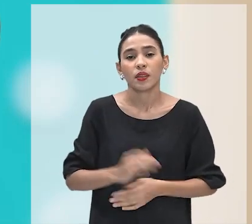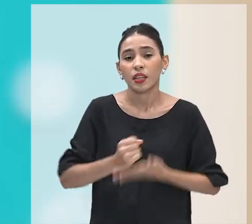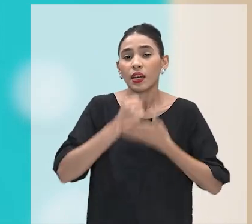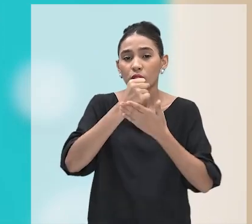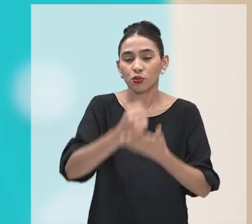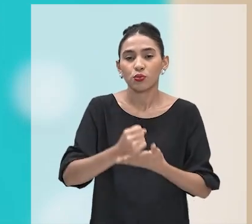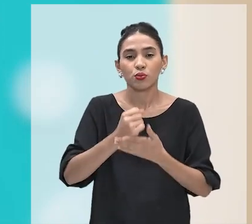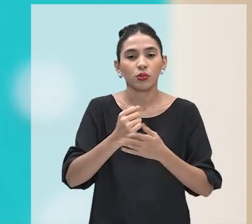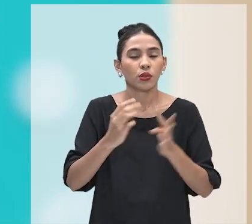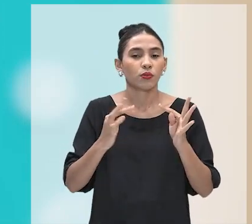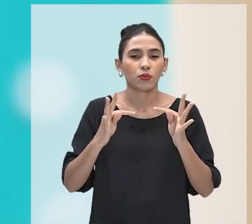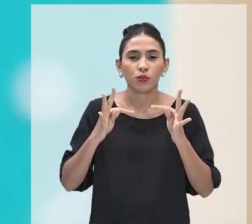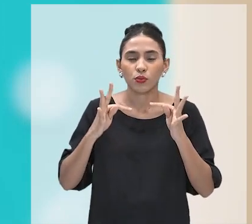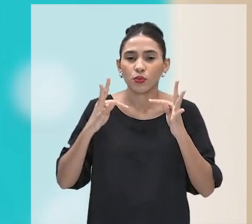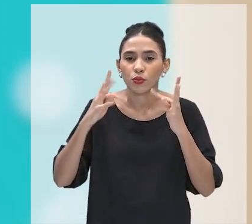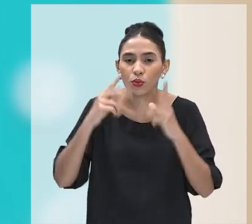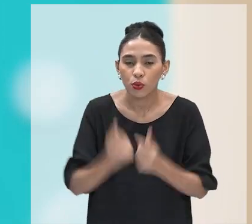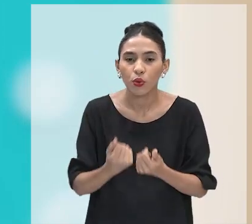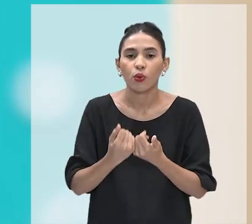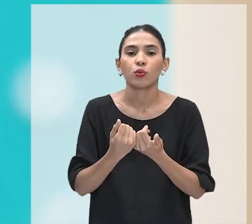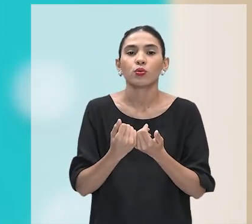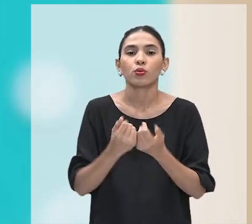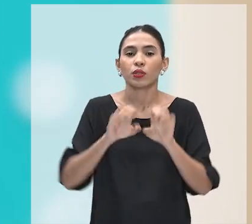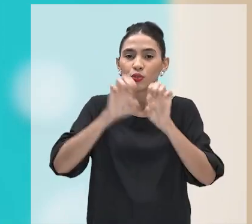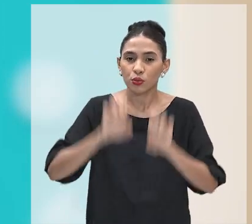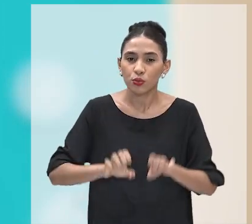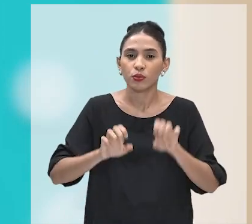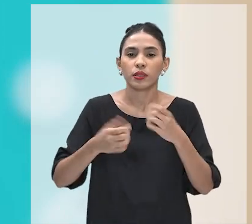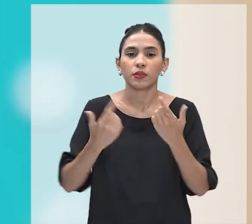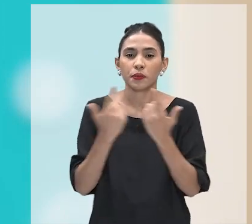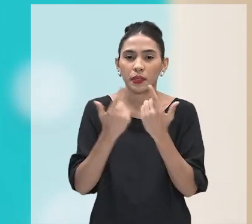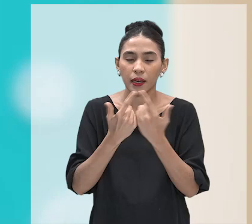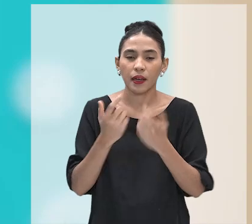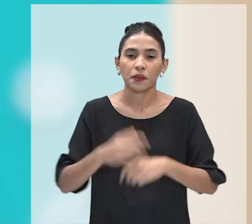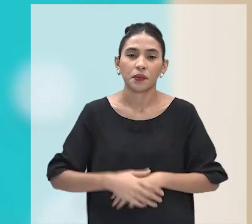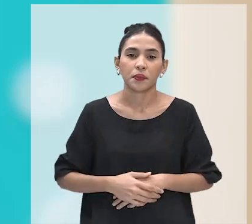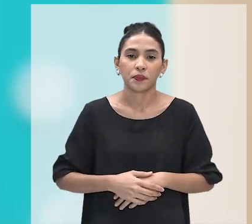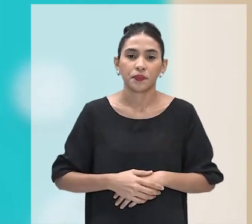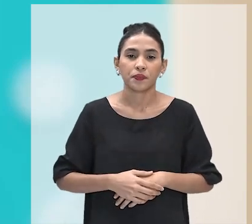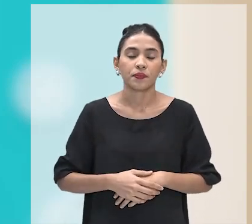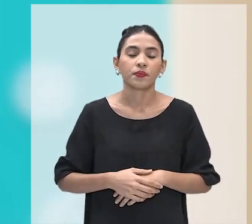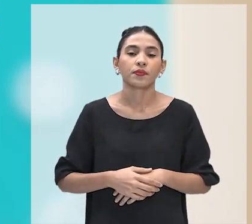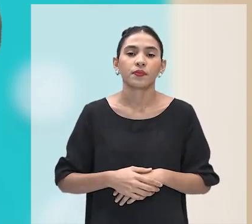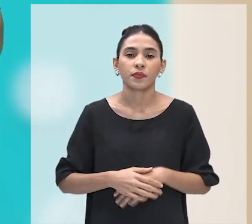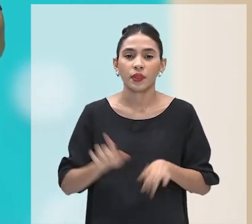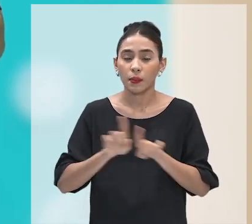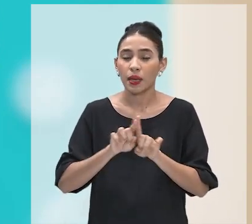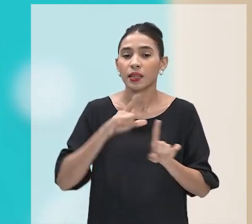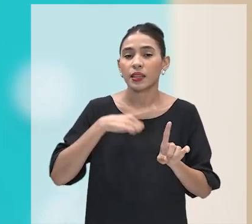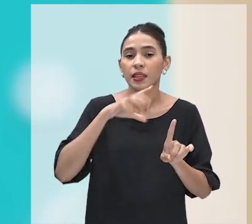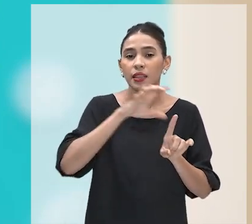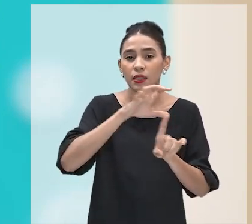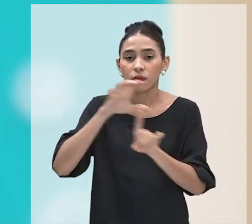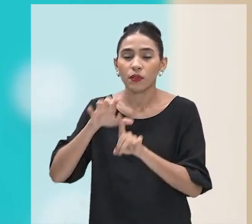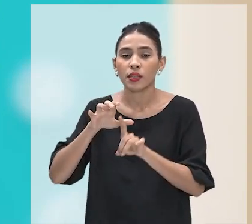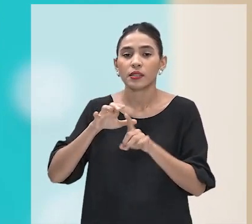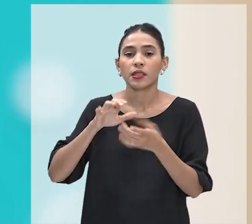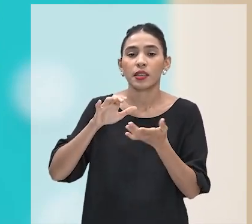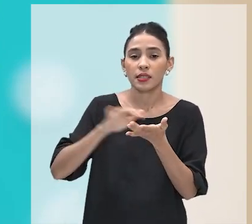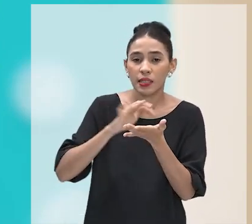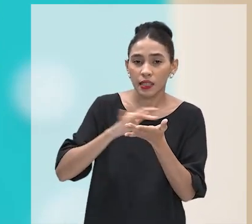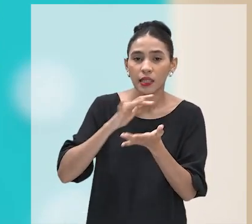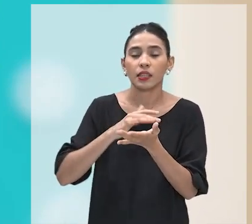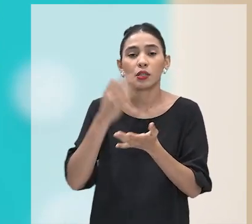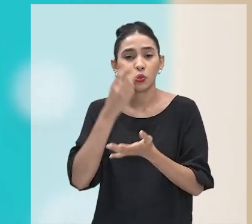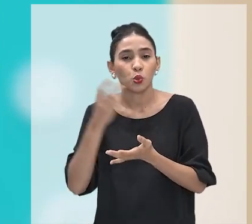necessidades de um grande espetáculo. E isso o teatro desenvolveu através da Secretaria de Cultura. E nós temos aqui, eu trouxe para vocês